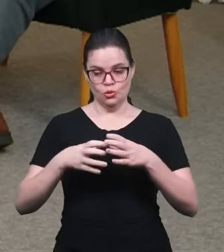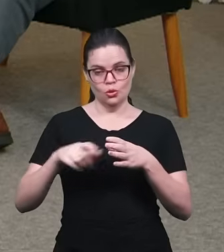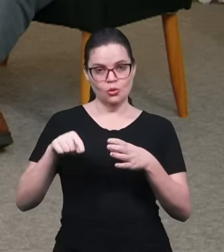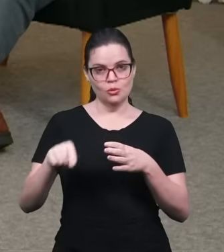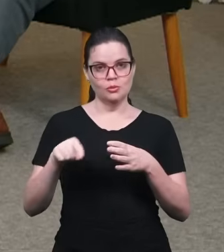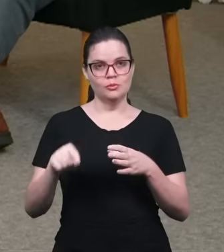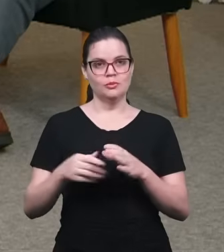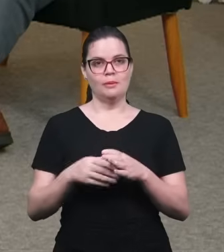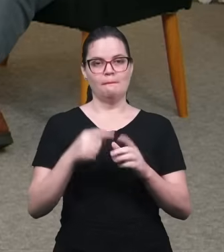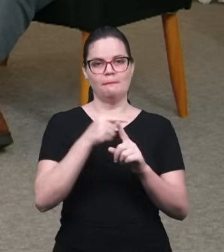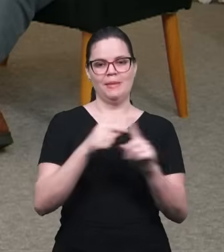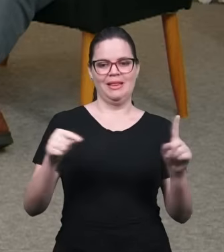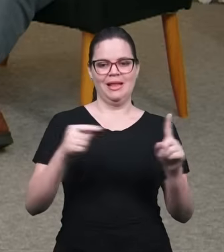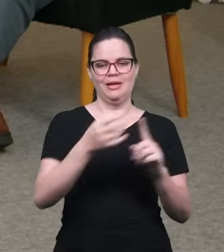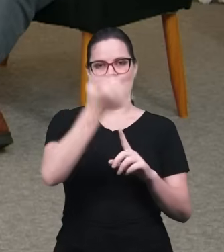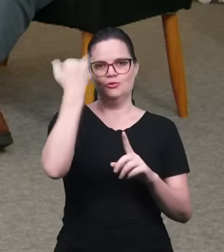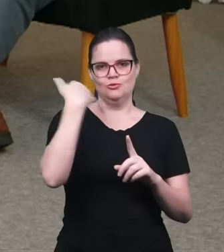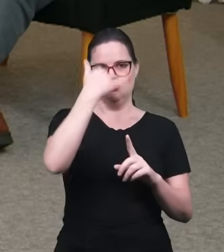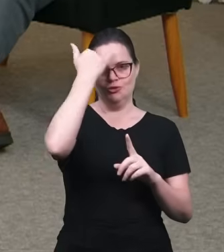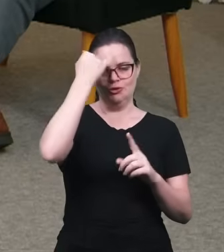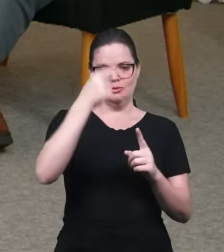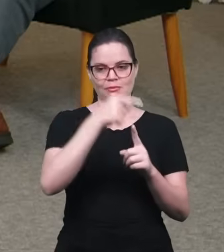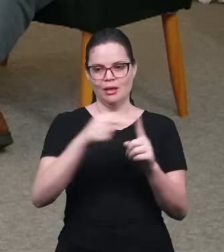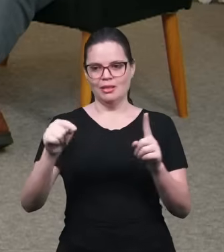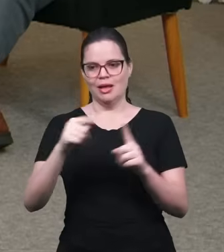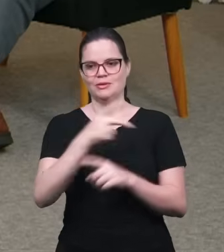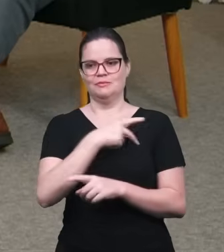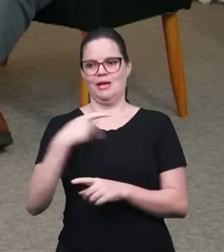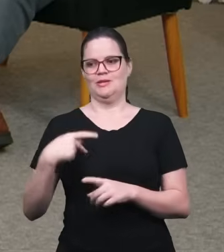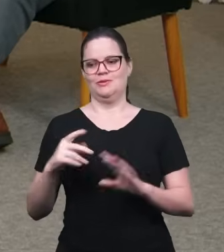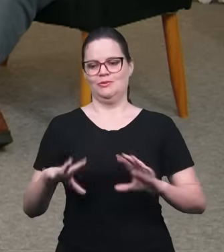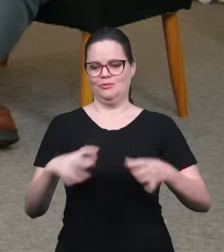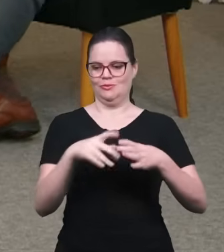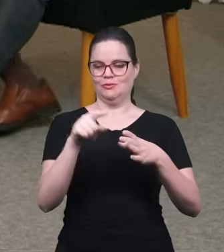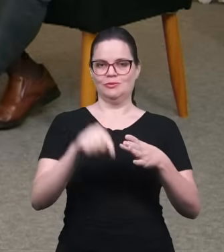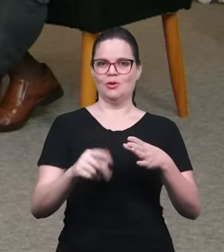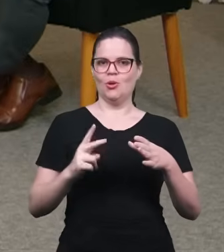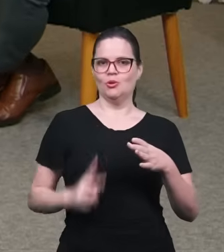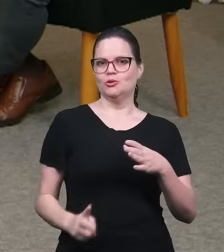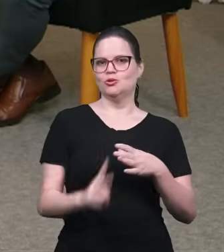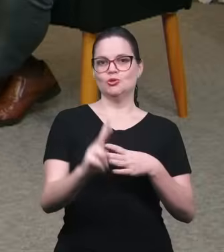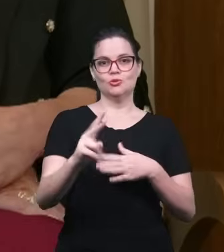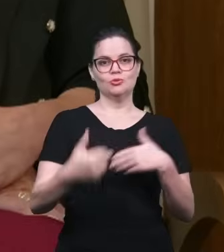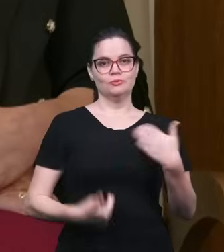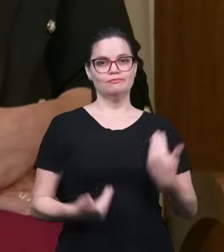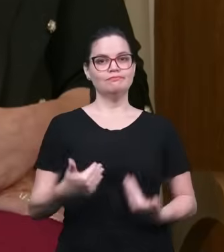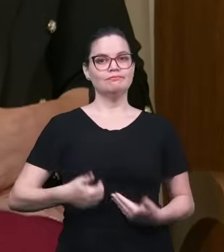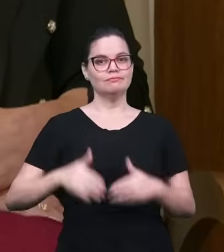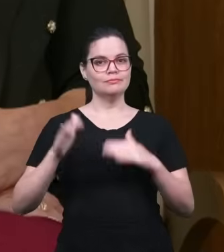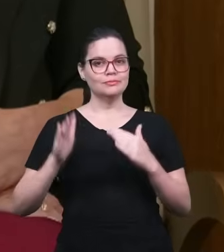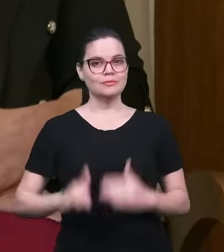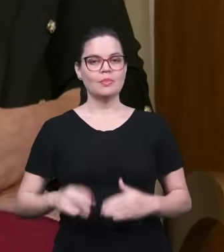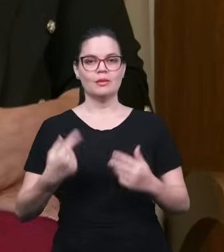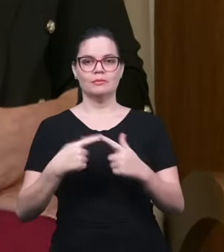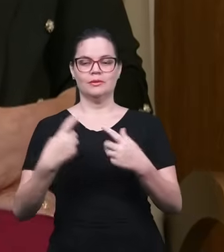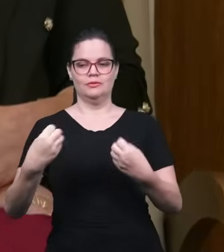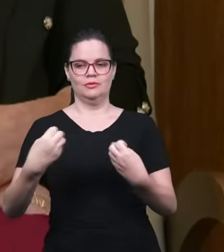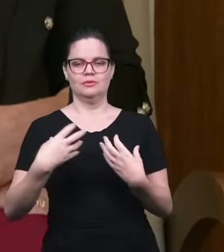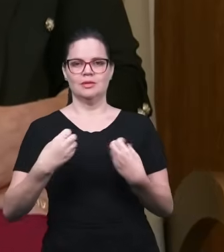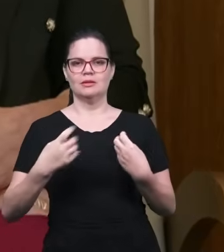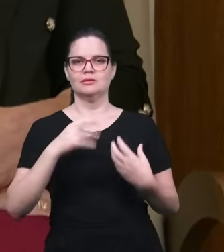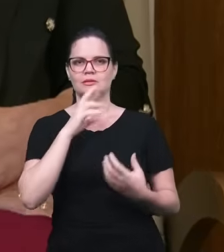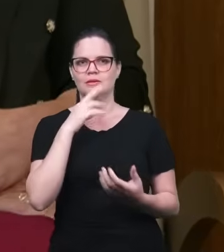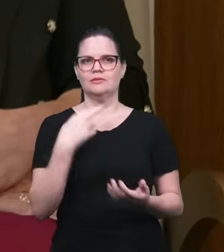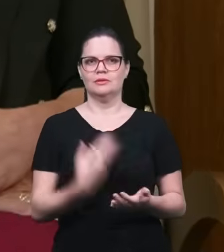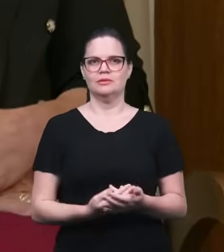Senhor, metade é ungido e metade é pastor na obra do Senhor, né? Então, essa herança que foi transmitida nos deu fruto. Amém. Né?